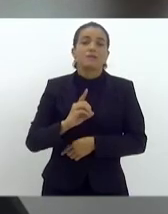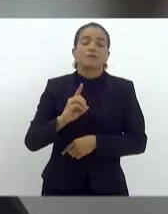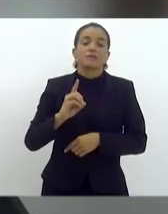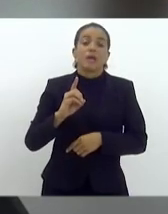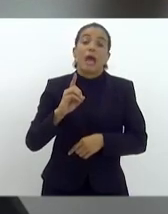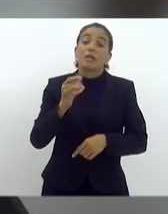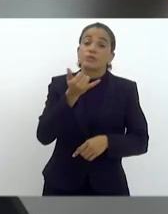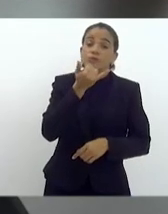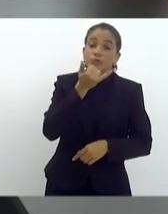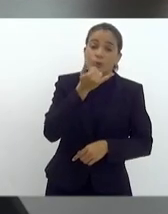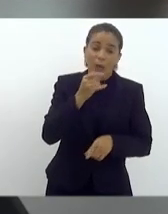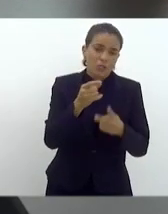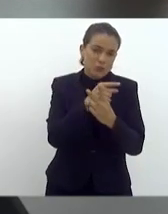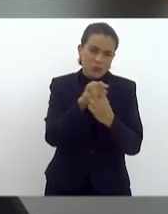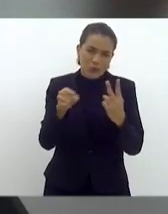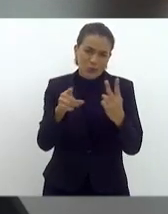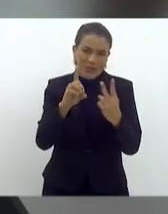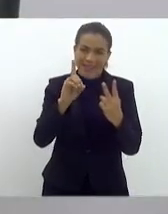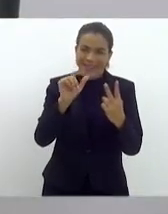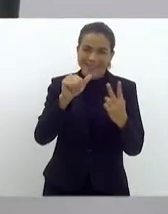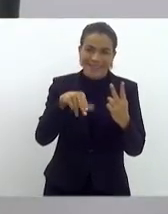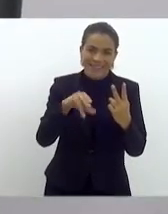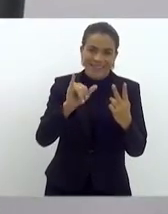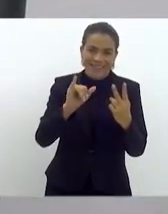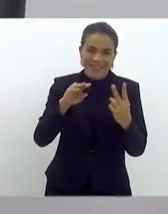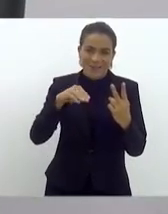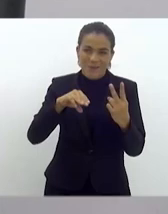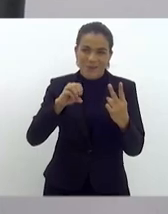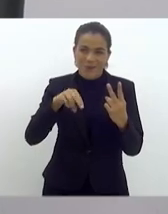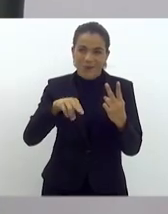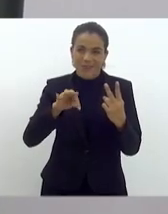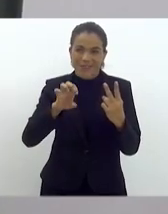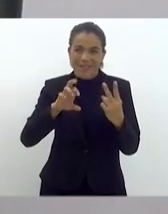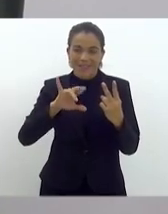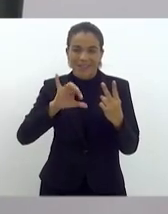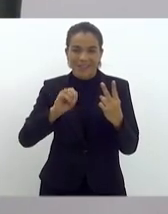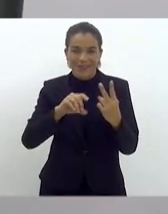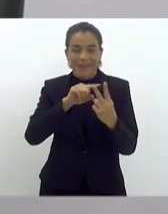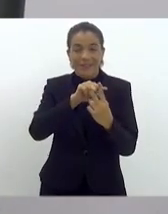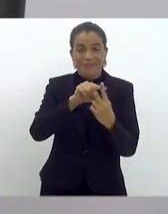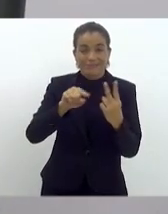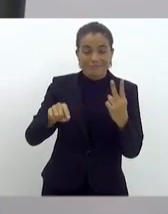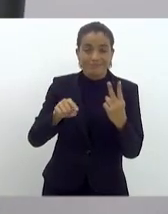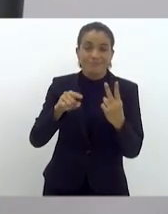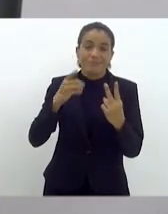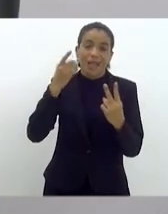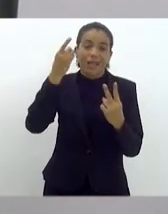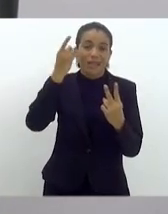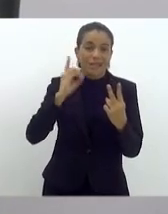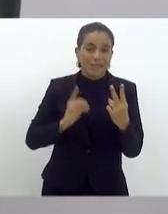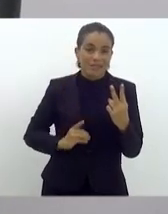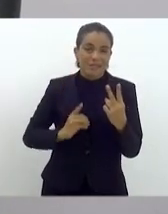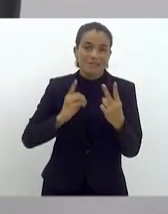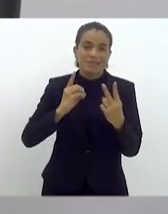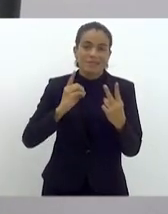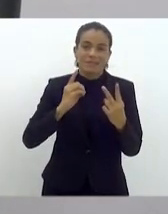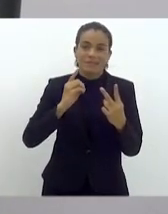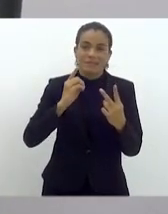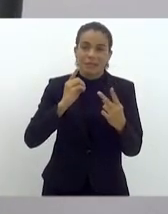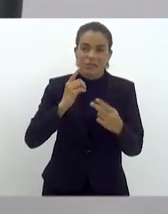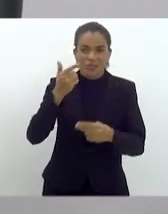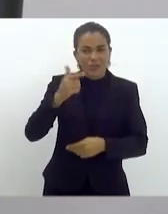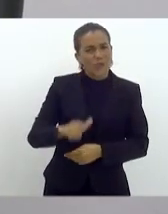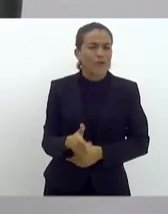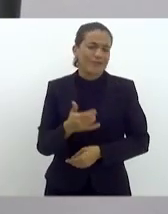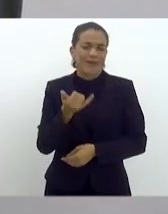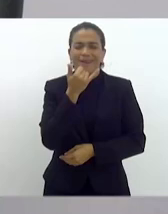Dania Monteiro As duas são tão especiais que eu me confundo a deputado Dani Balbi tá trabalhando no compromisso e de